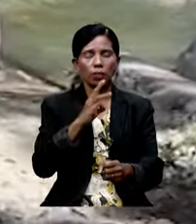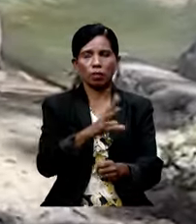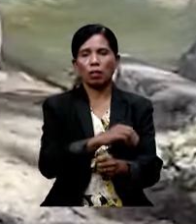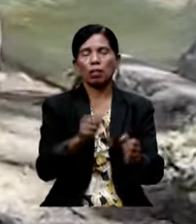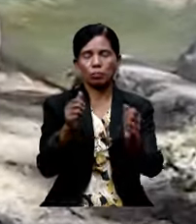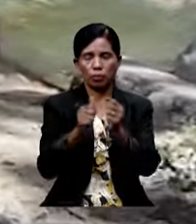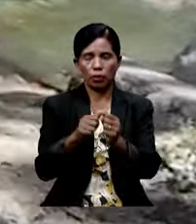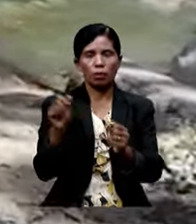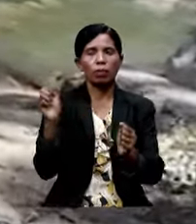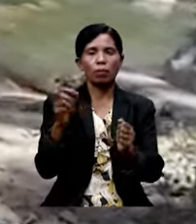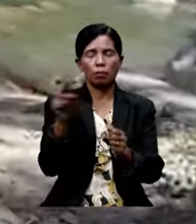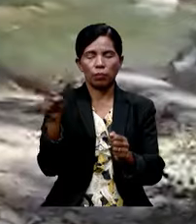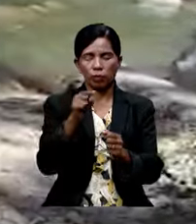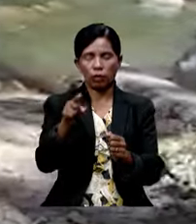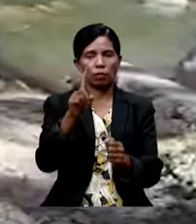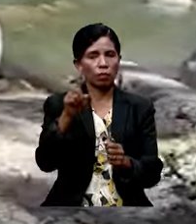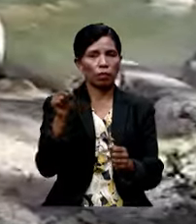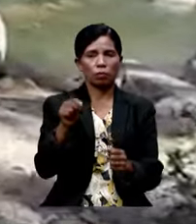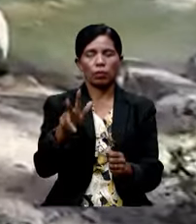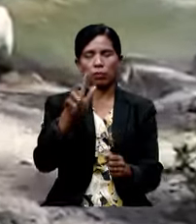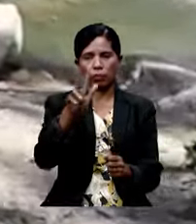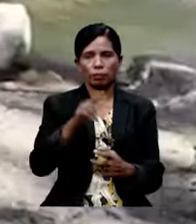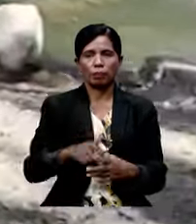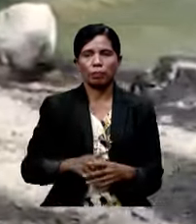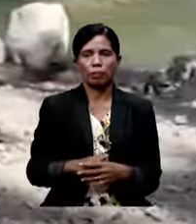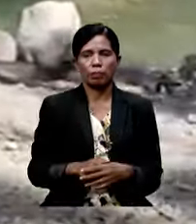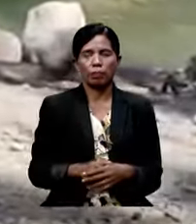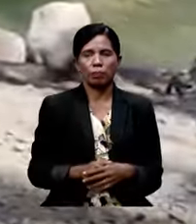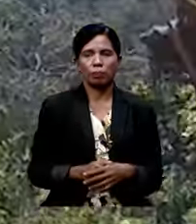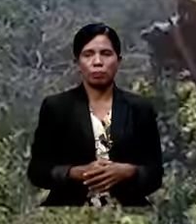hamutuk por cento ida pontu tolu. João Bosco Dias, Tomás Soares, GMN.